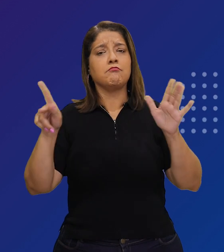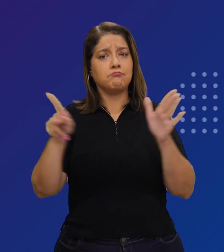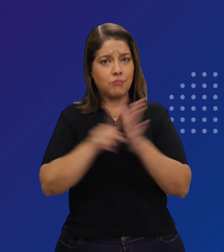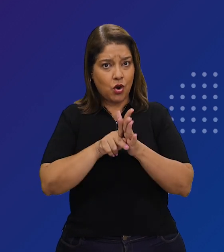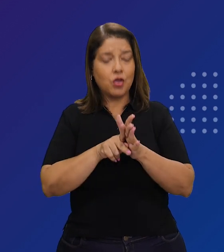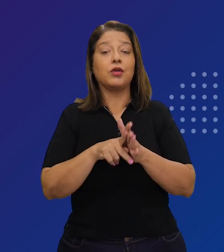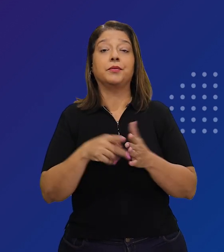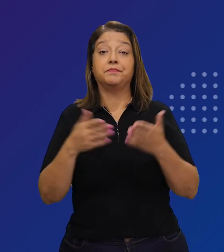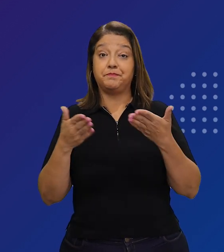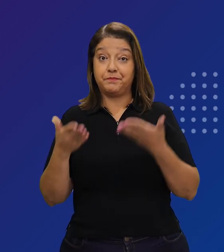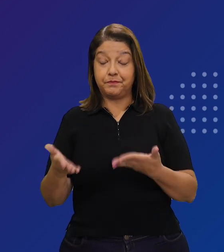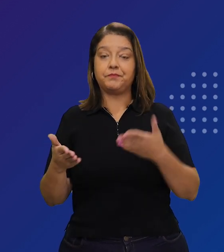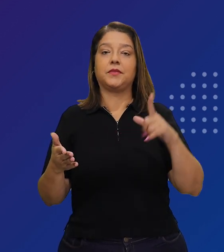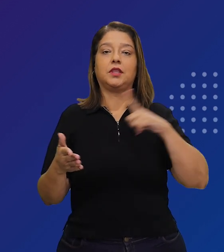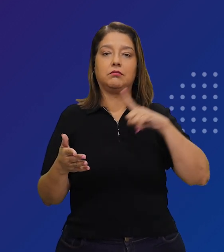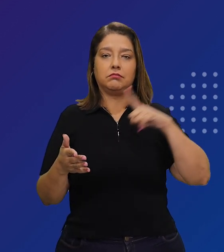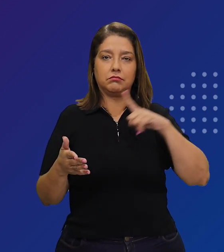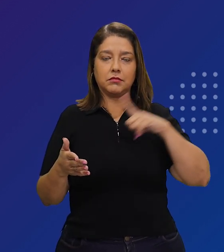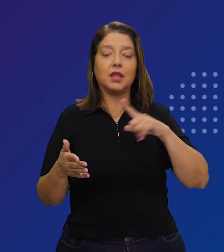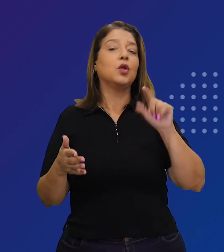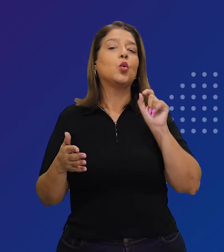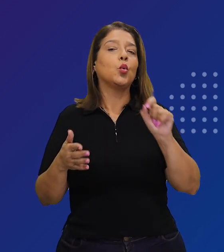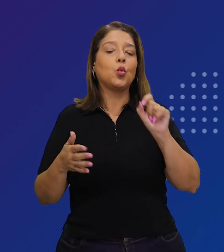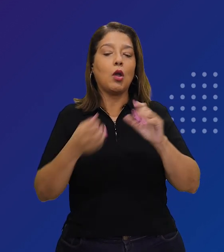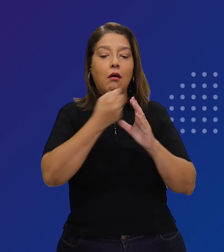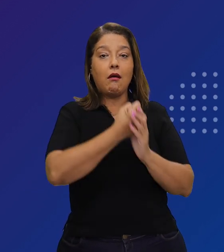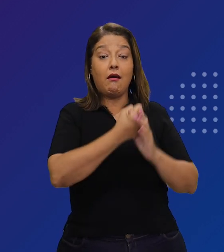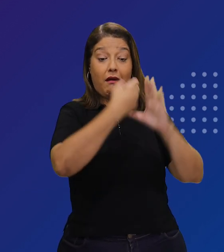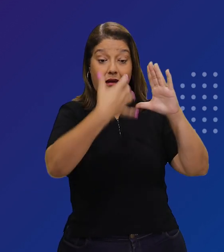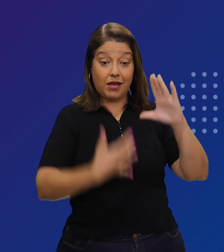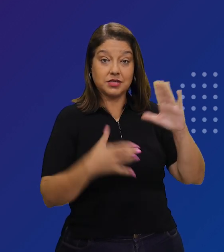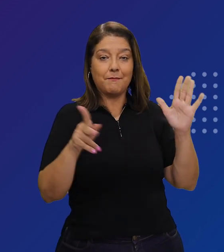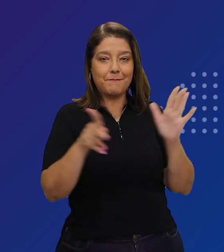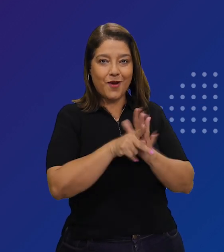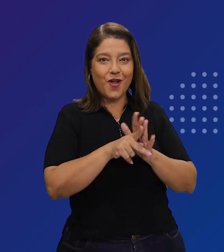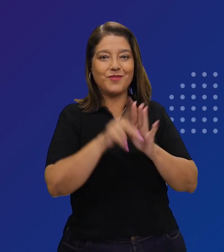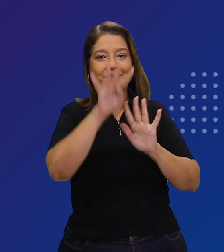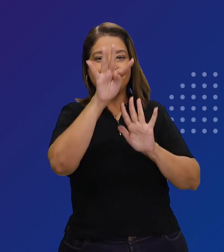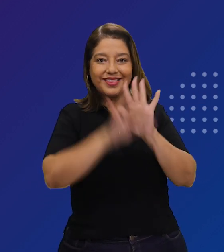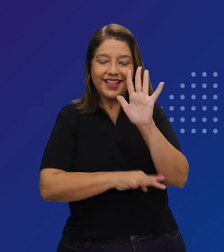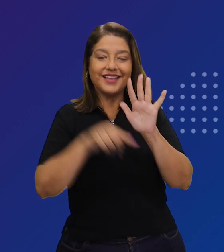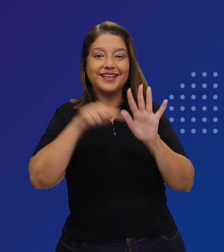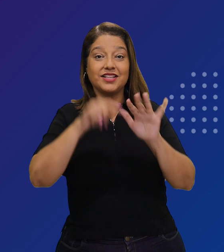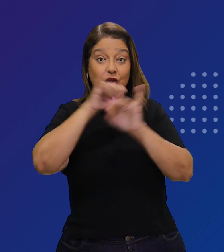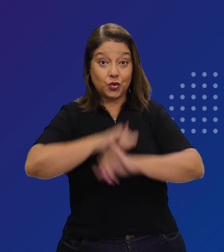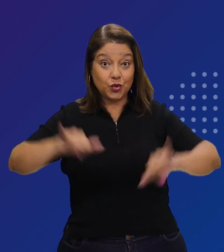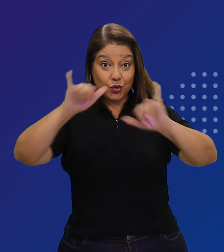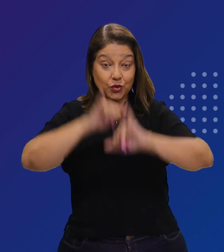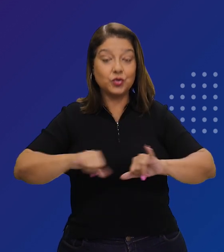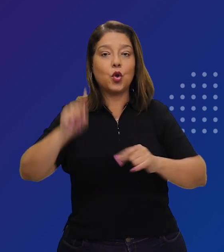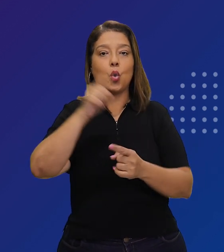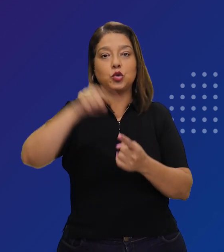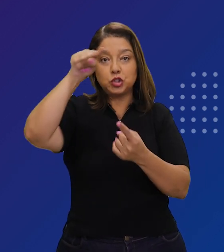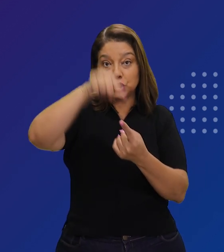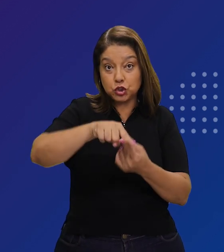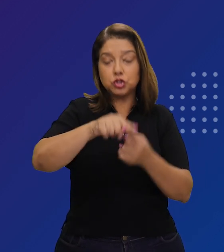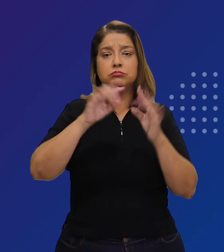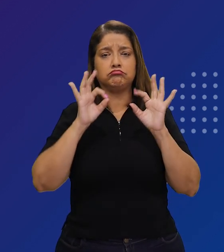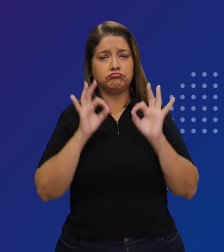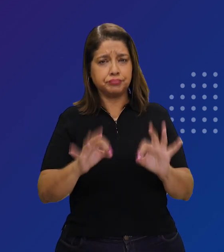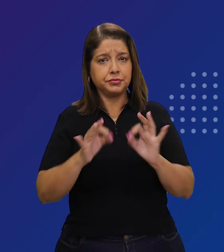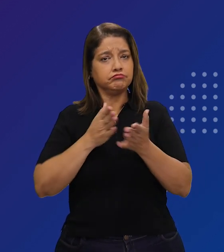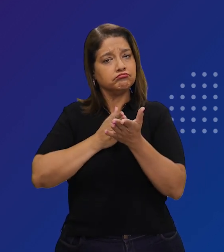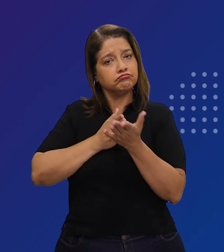Sendo assim, constitui-se como característica do texto da notícia ser objetivo e conciso,